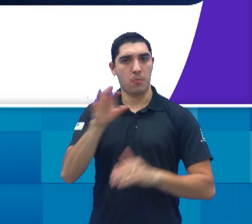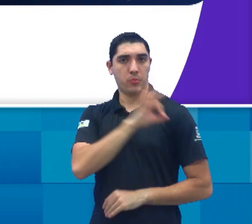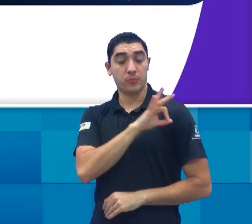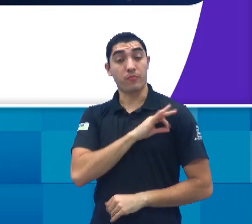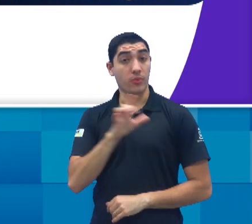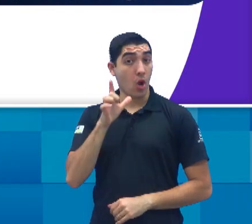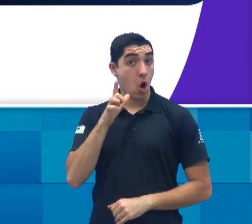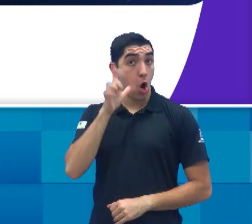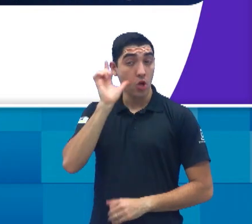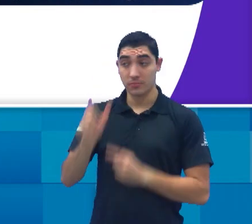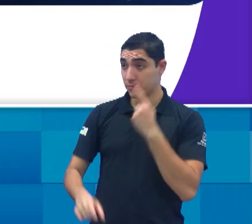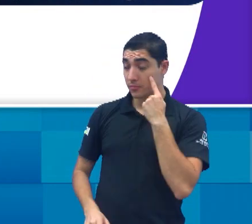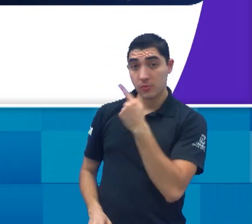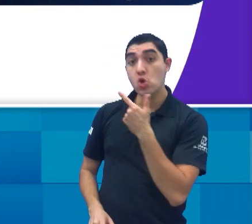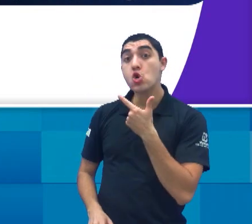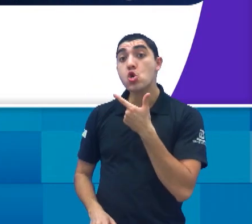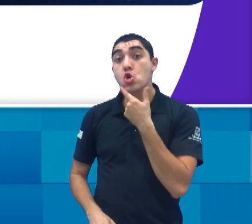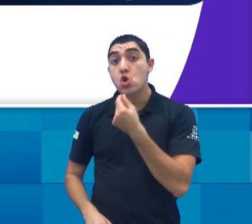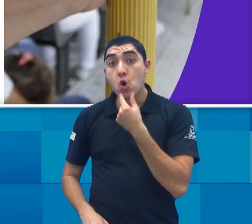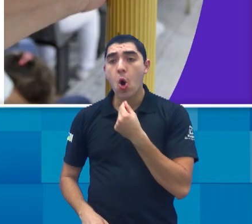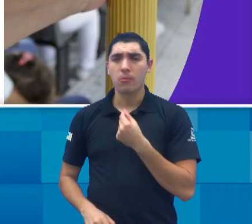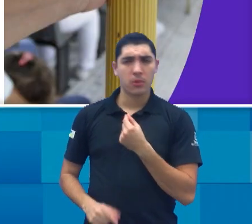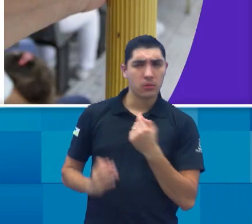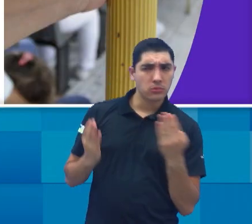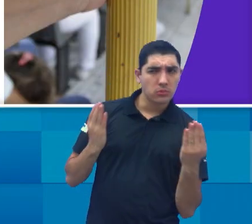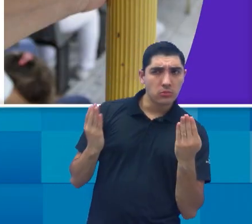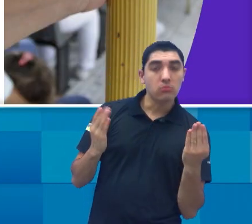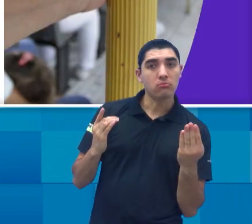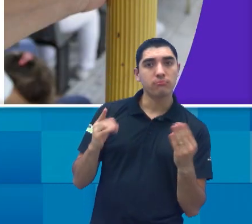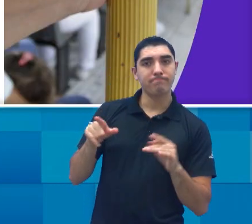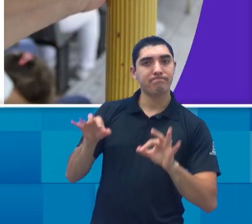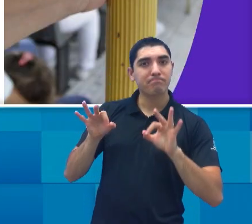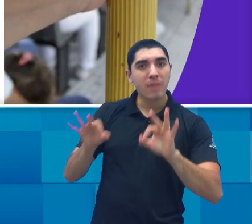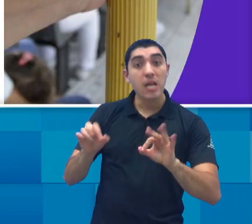preso suspeito de importunação. Pode passar.